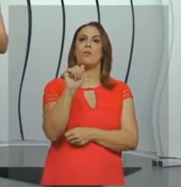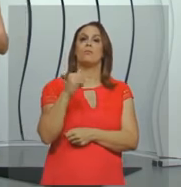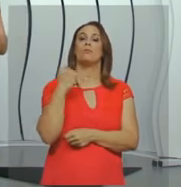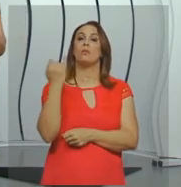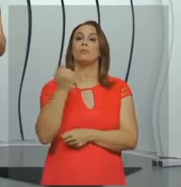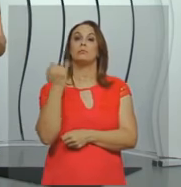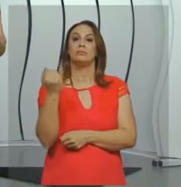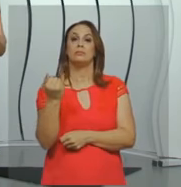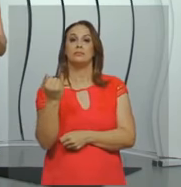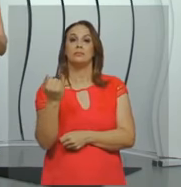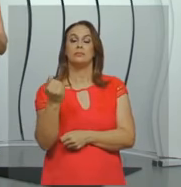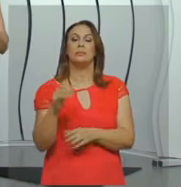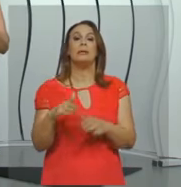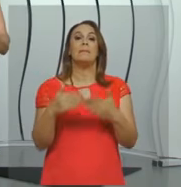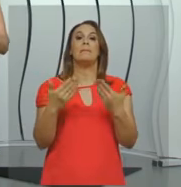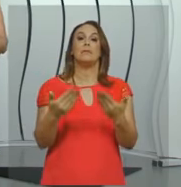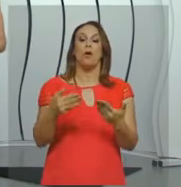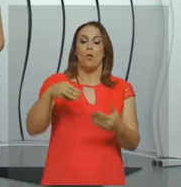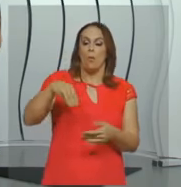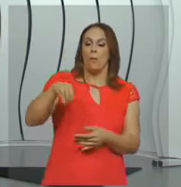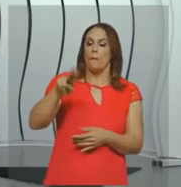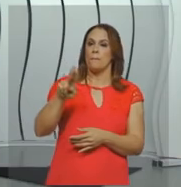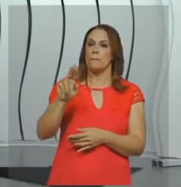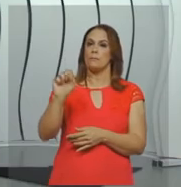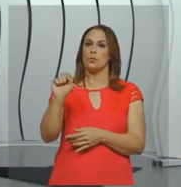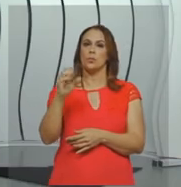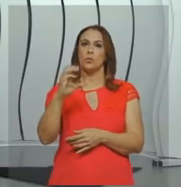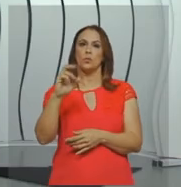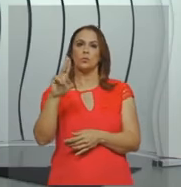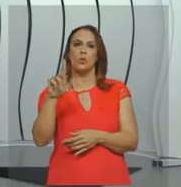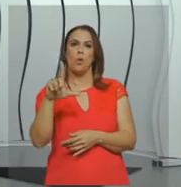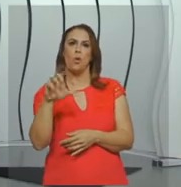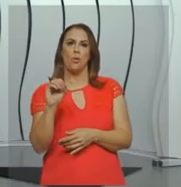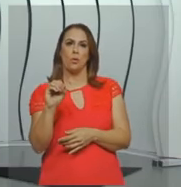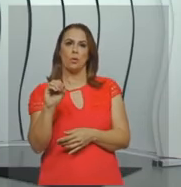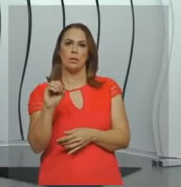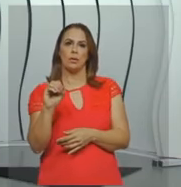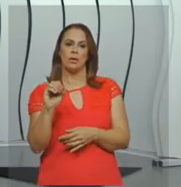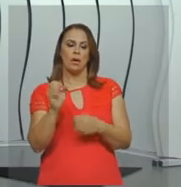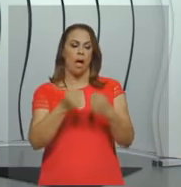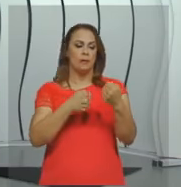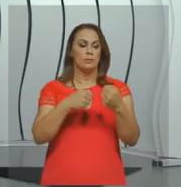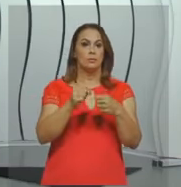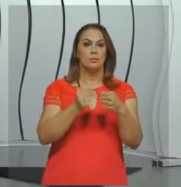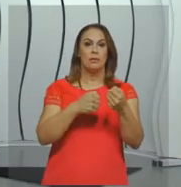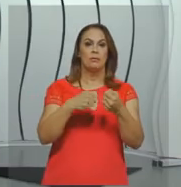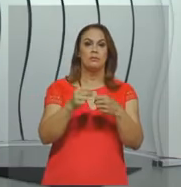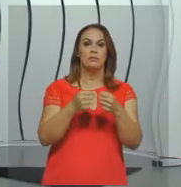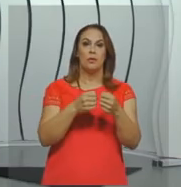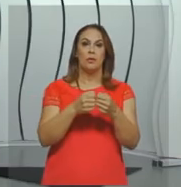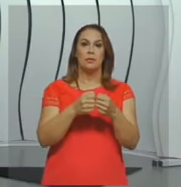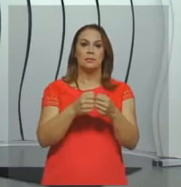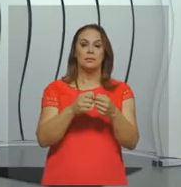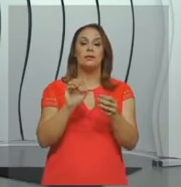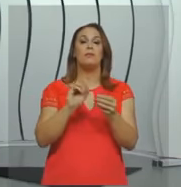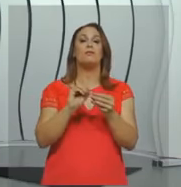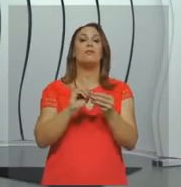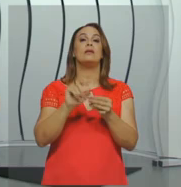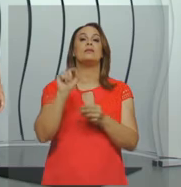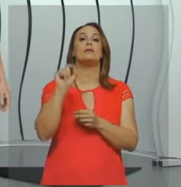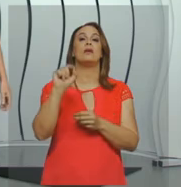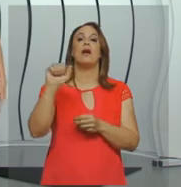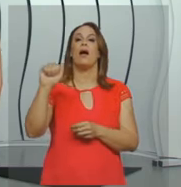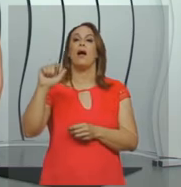de alavanca. A alavanca, ela ajuda a realizar trabalho, a você gastar menos força. Então, quando eu pego aqui